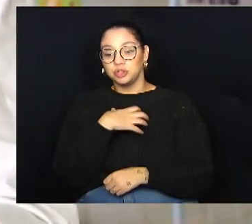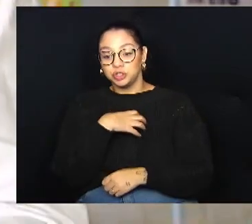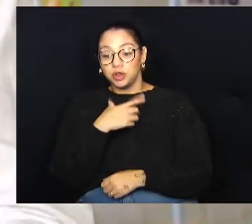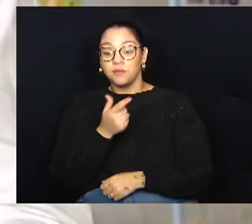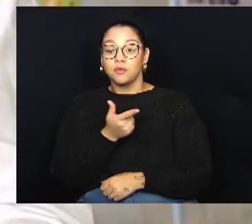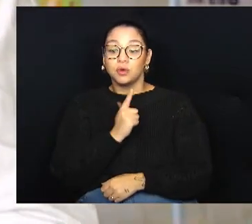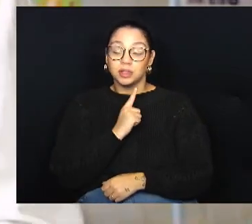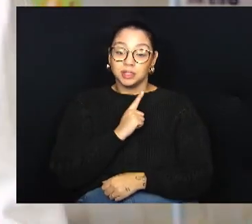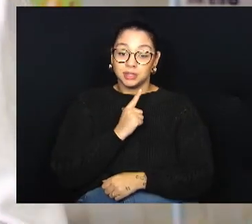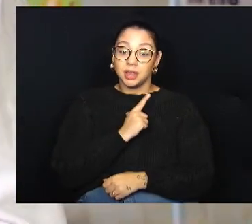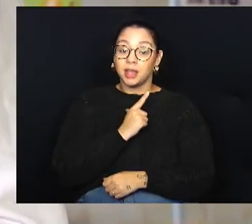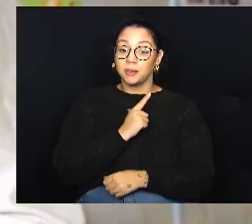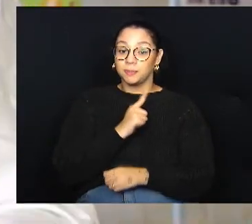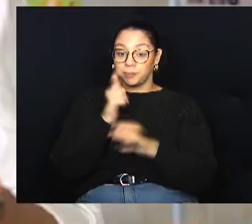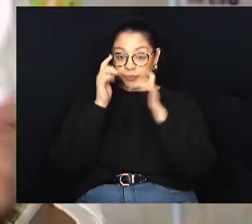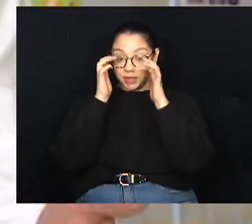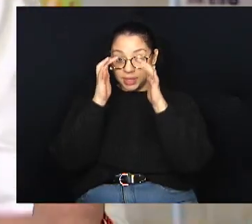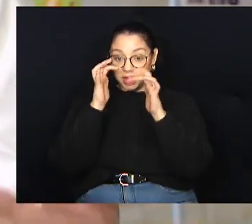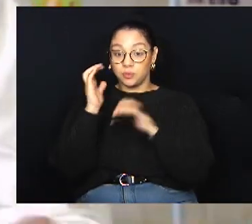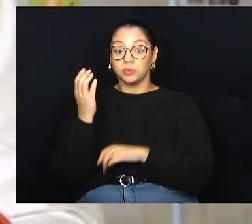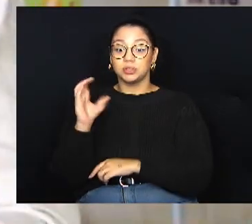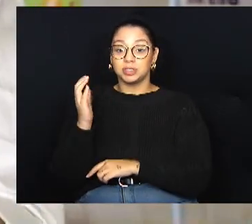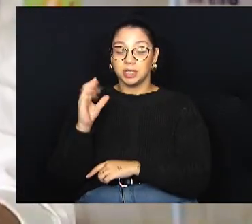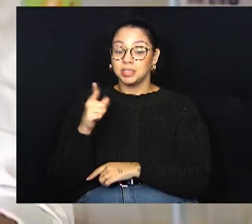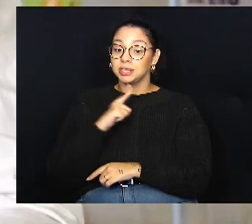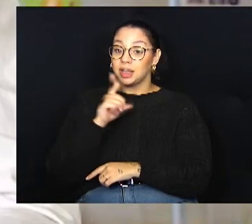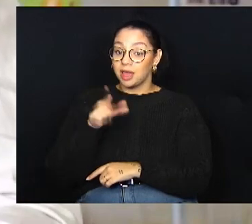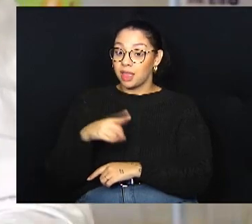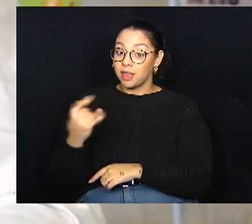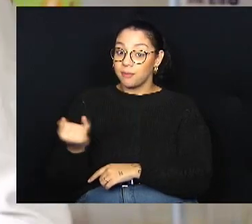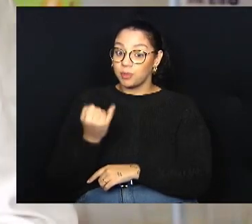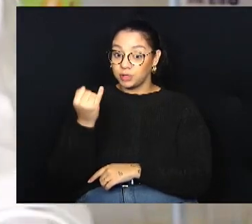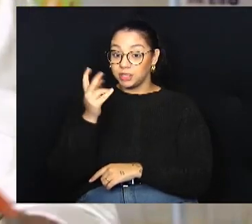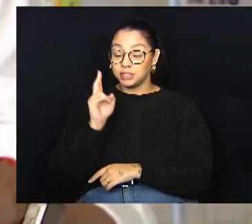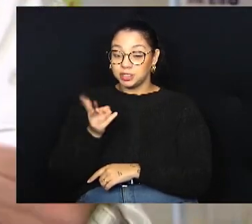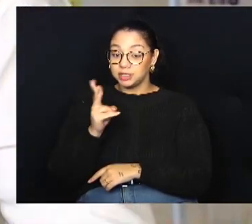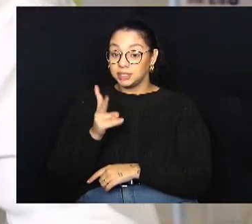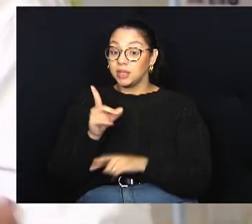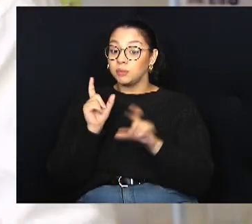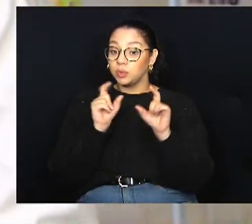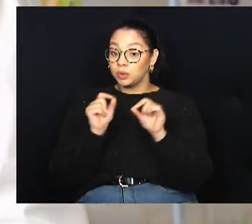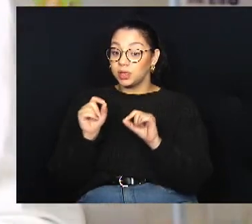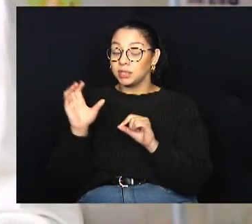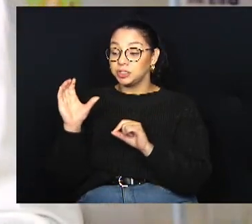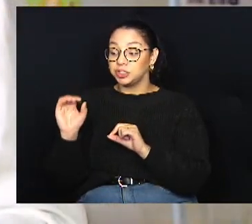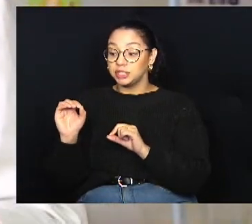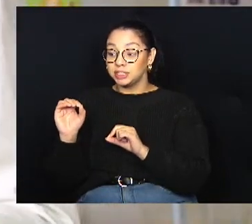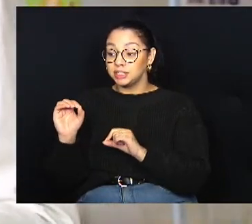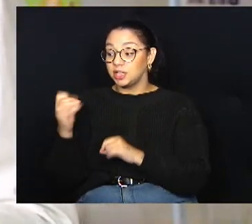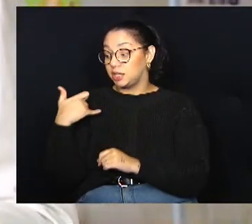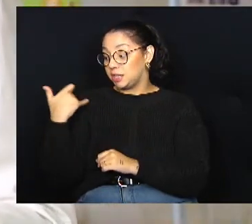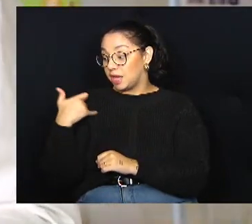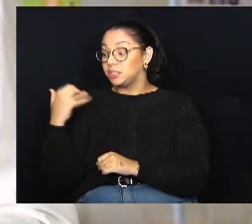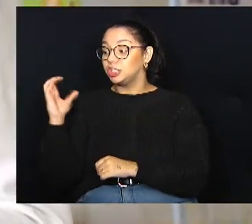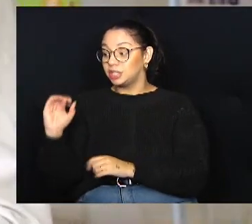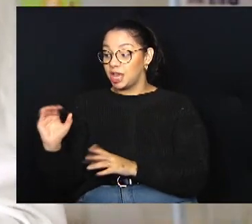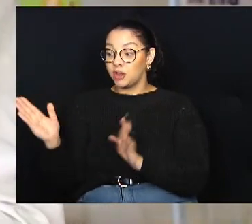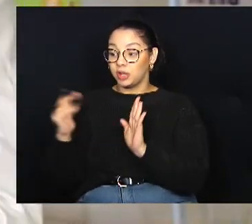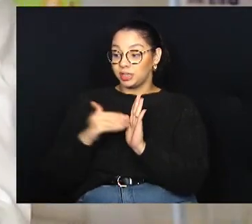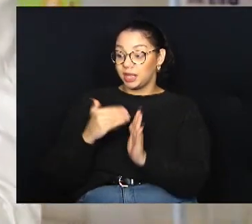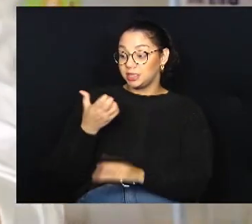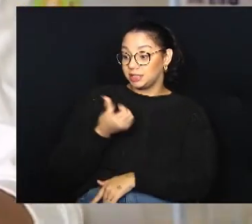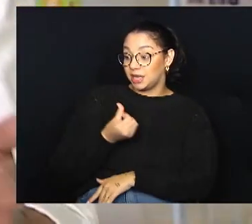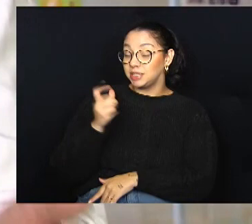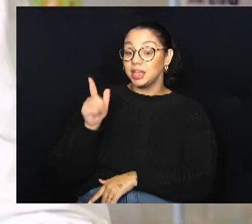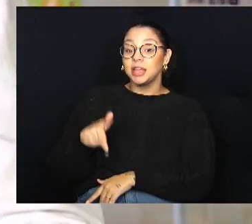da neurociência, onde é sempre importante a gente estar frisando que é do 0 a 6 na primeira infância, é que a gente tem a formação